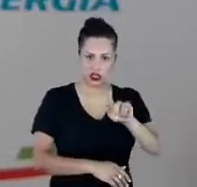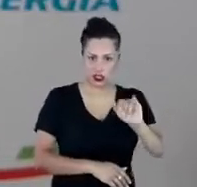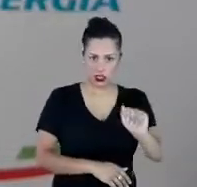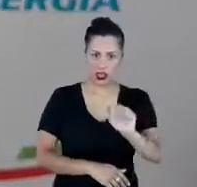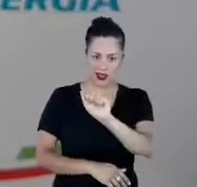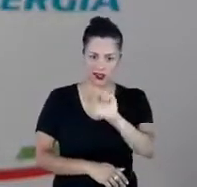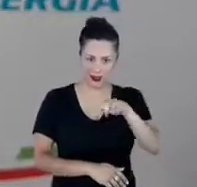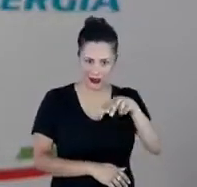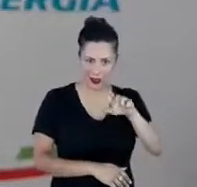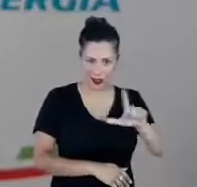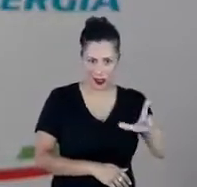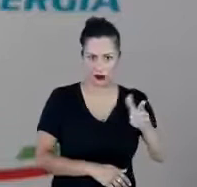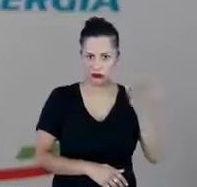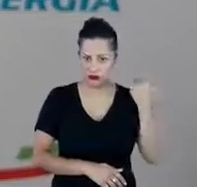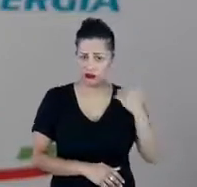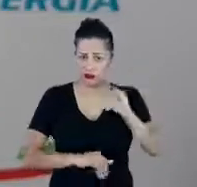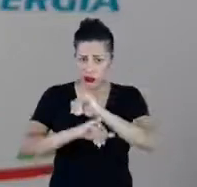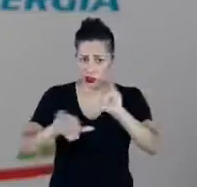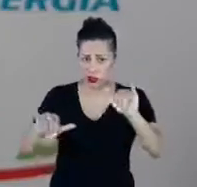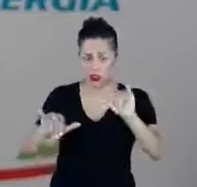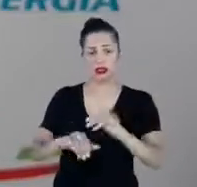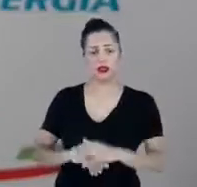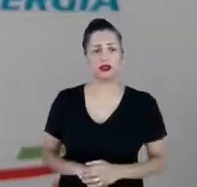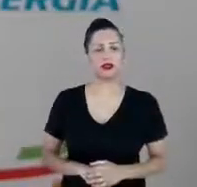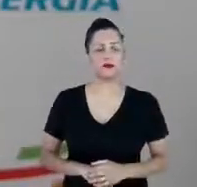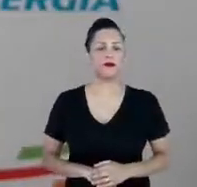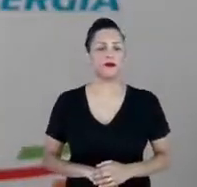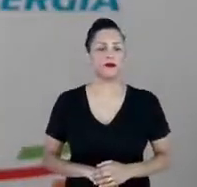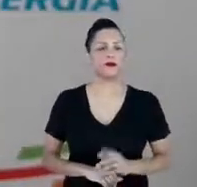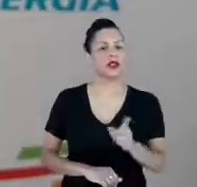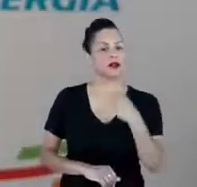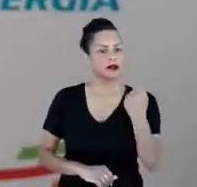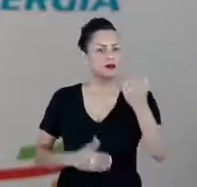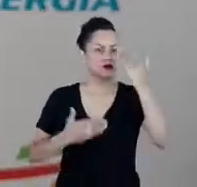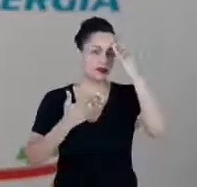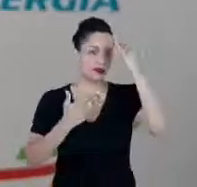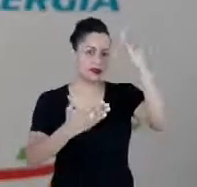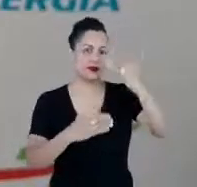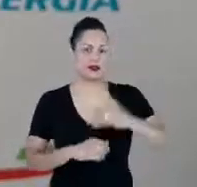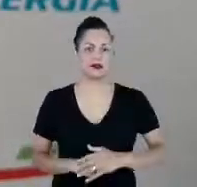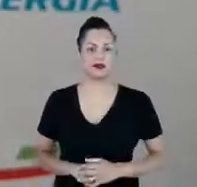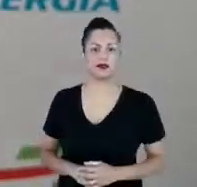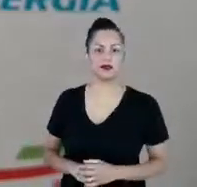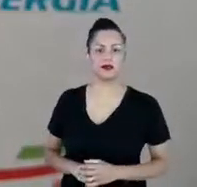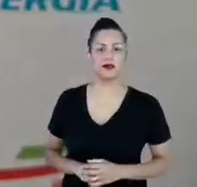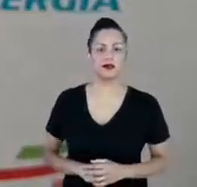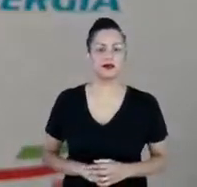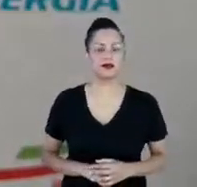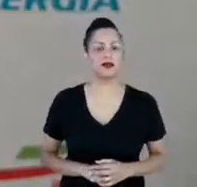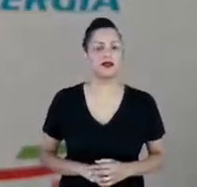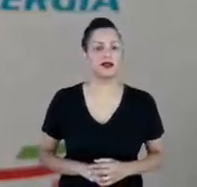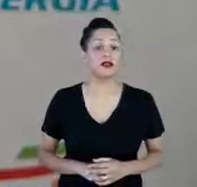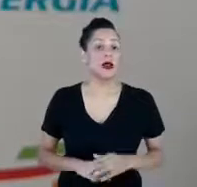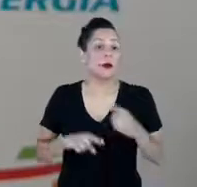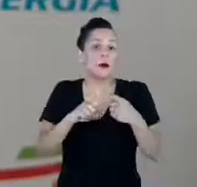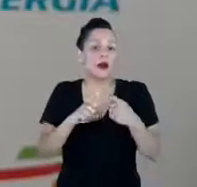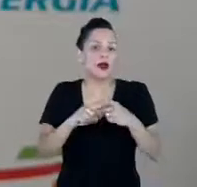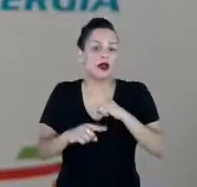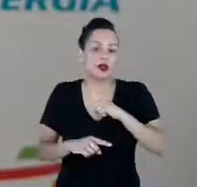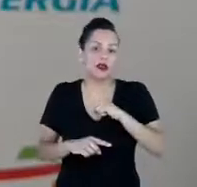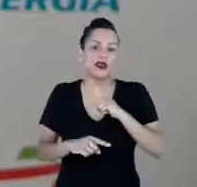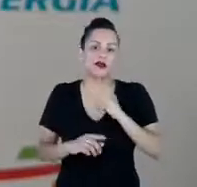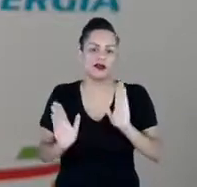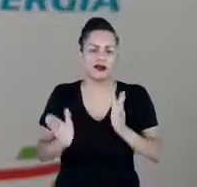pouco estamos agradecidos no aquecimento global